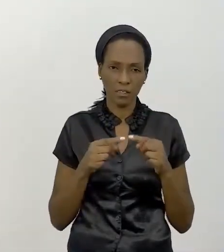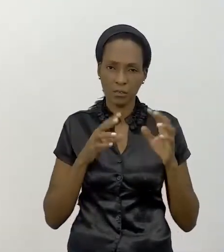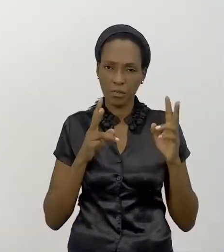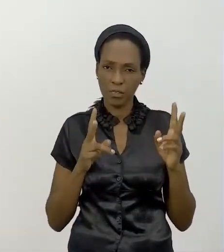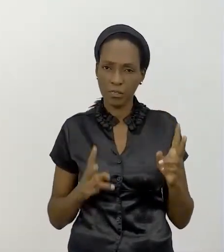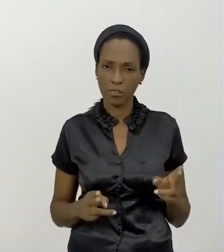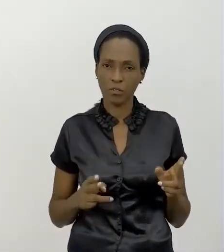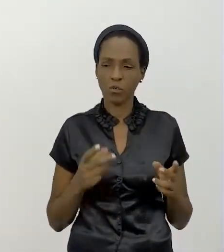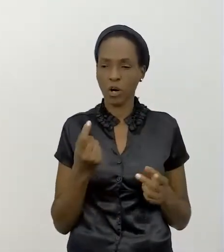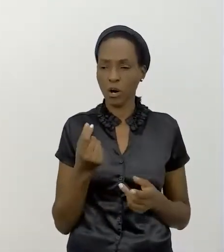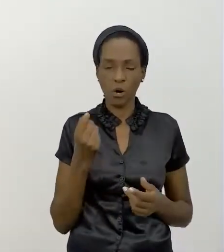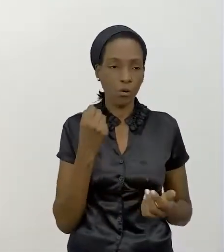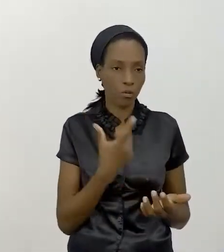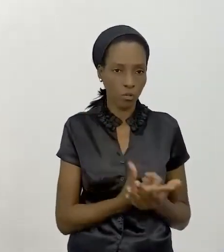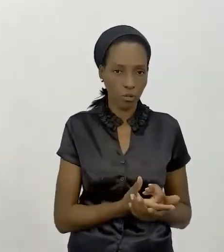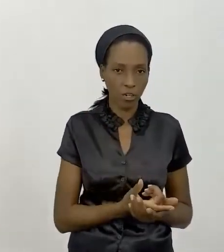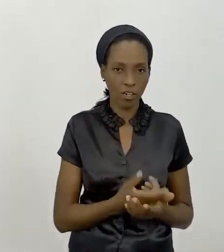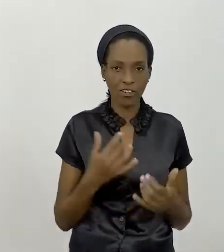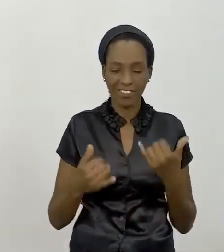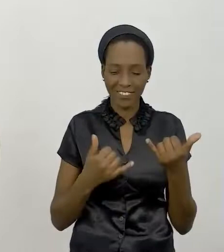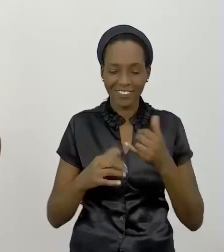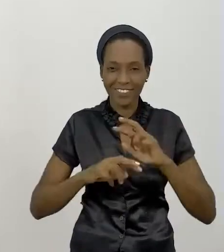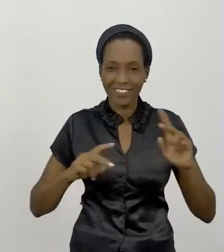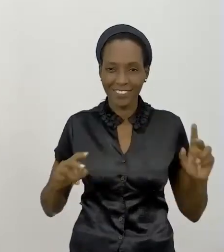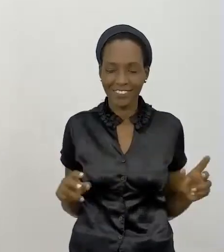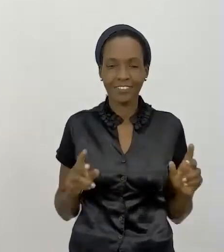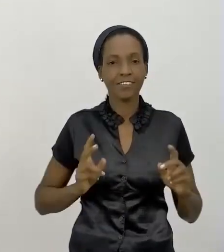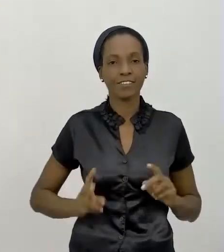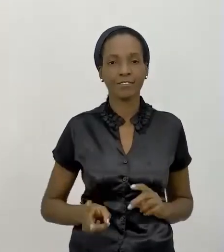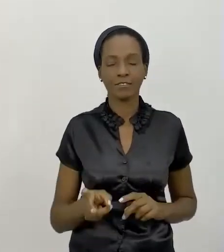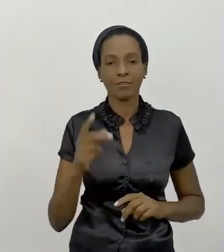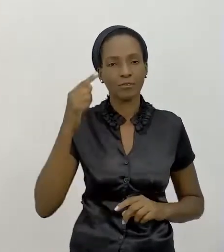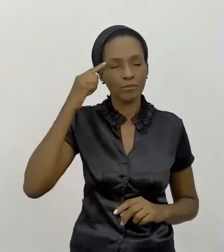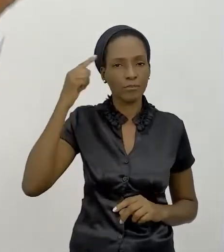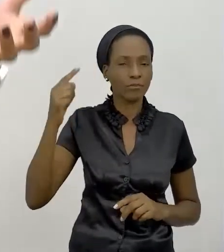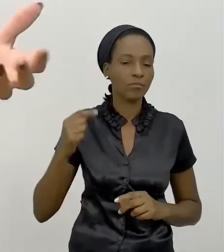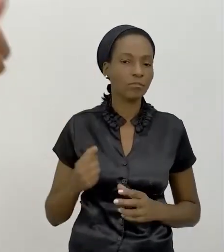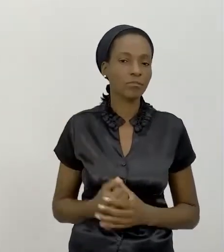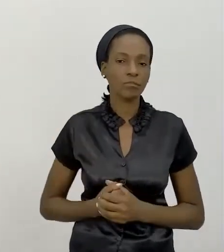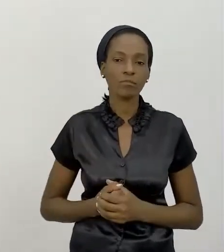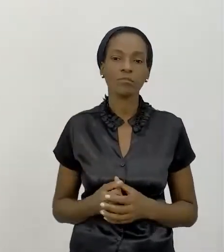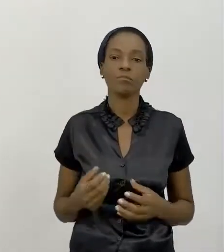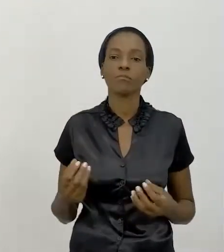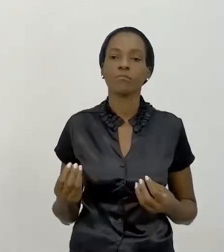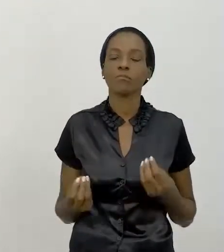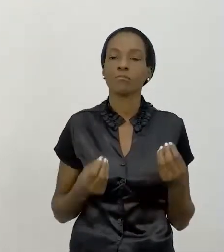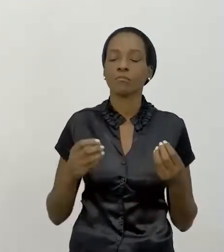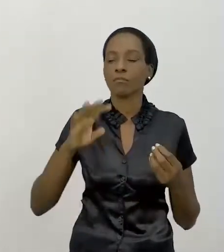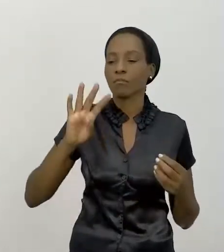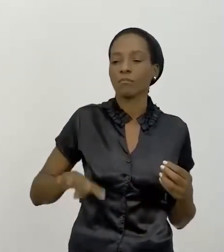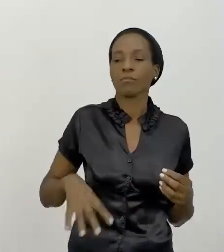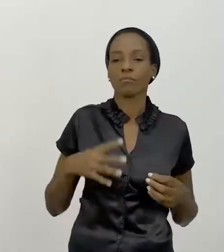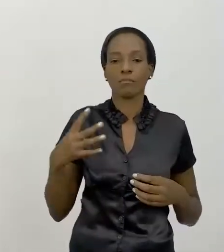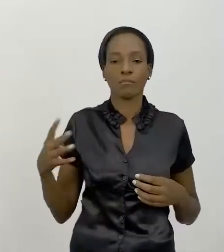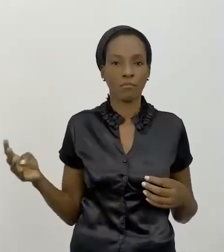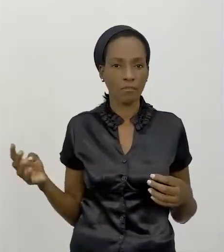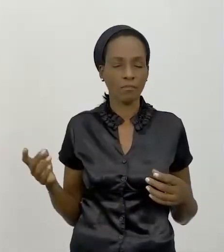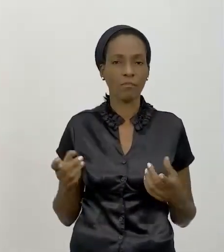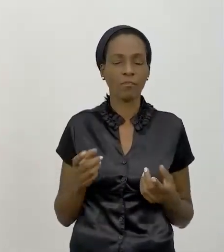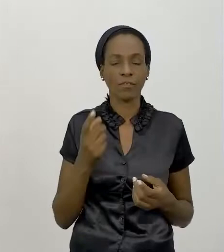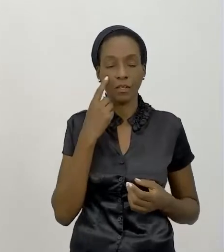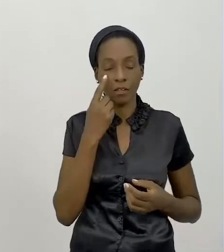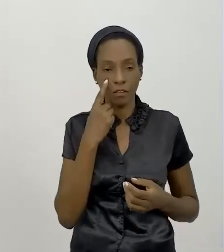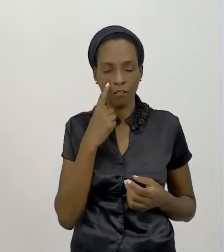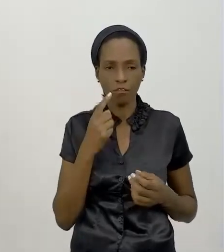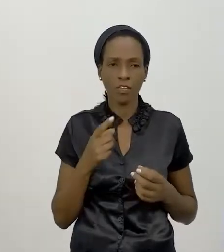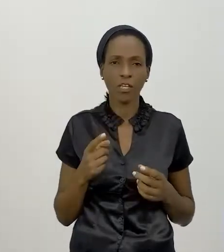todas essas brincadeiras, né? Sempre pensando na forma de tabela para a gente estudar qual é o padrão.